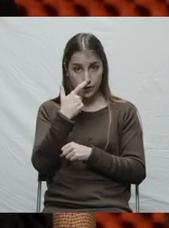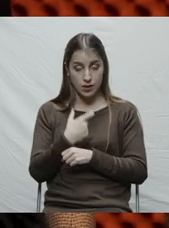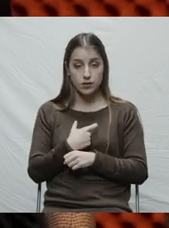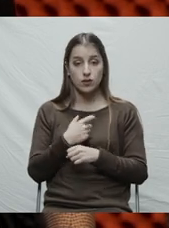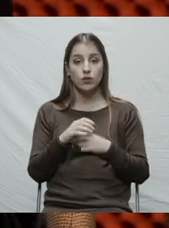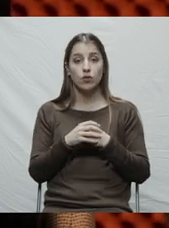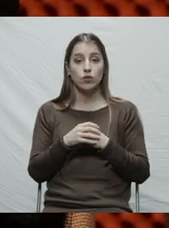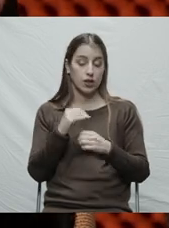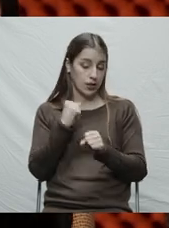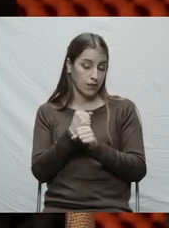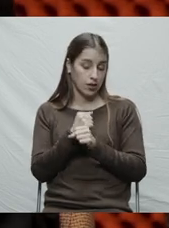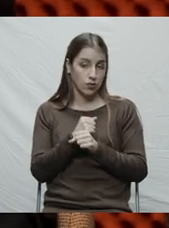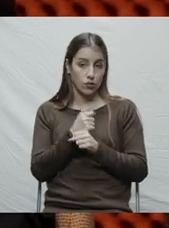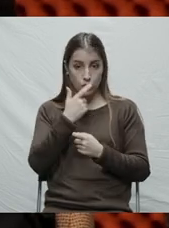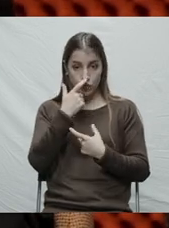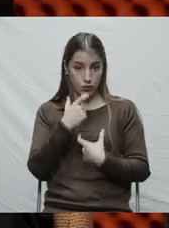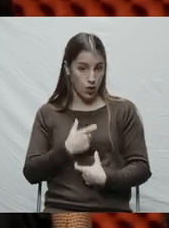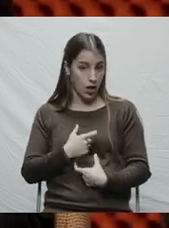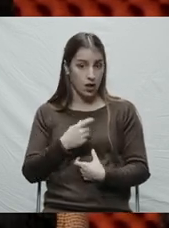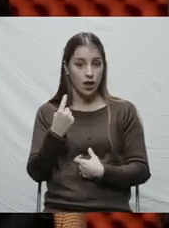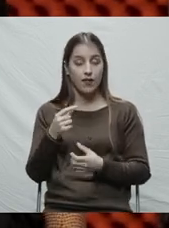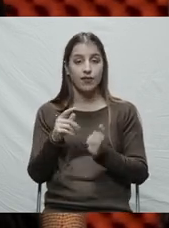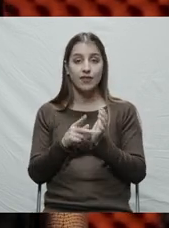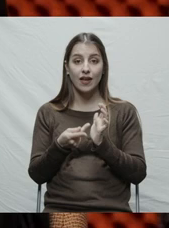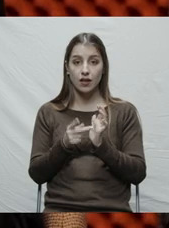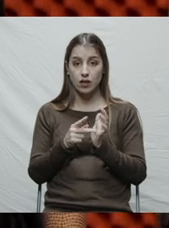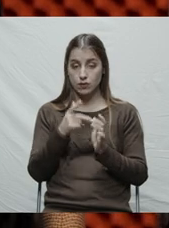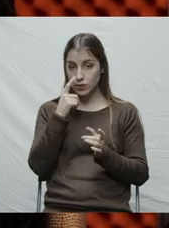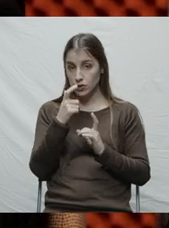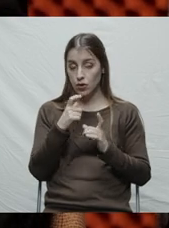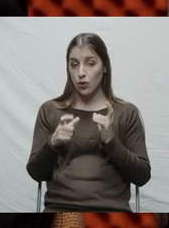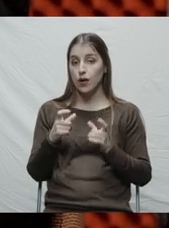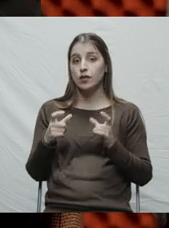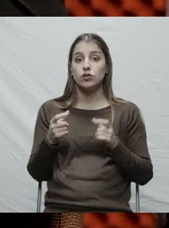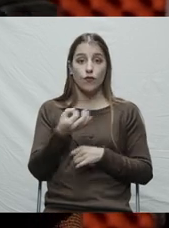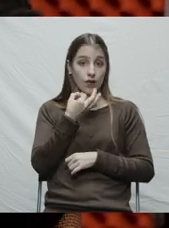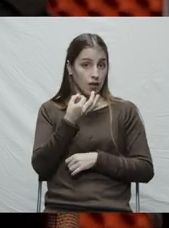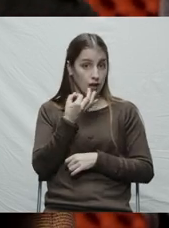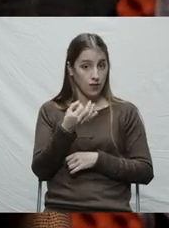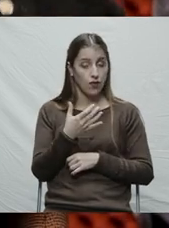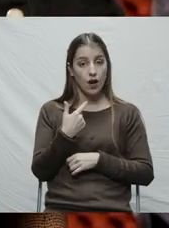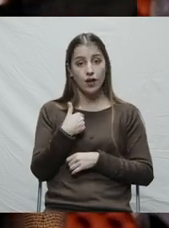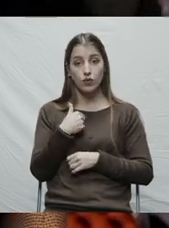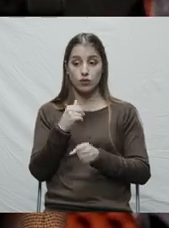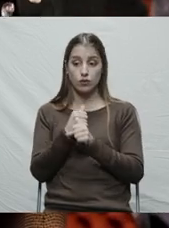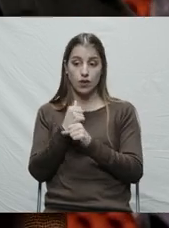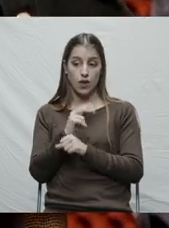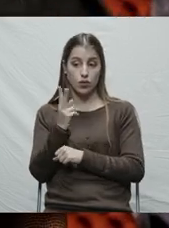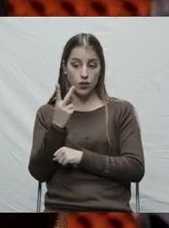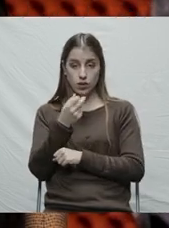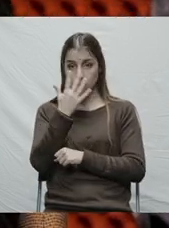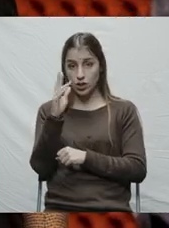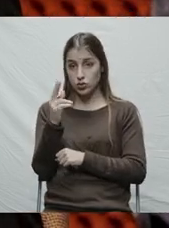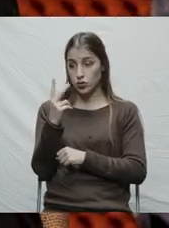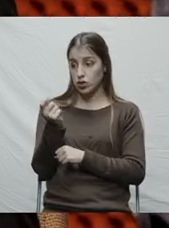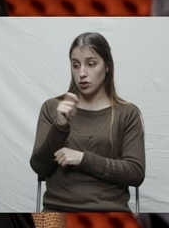trabalho corporal. Havia técnicas que as pessoas passavam e repetiam. Sim. Daquela pessoa com quem trabalharam antes há 2 dias ou há 2 meses,